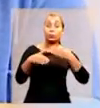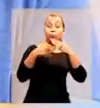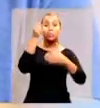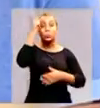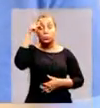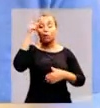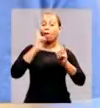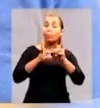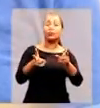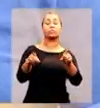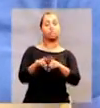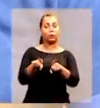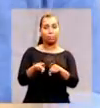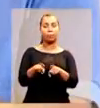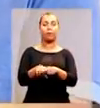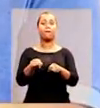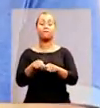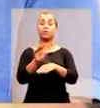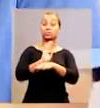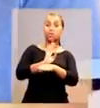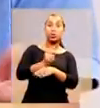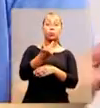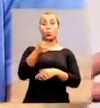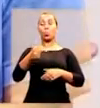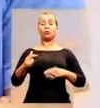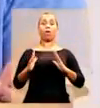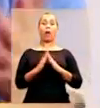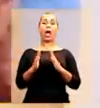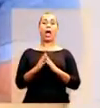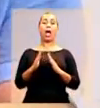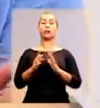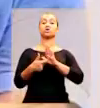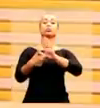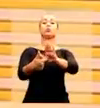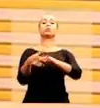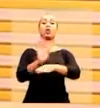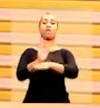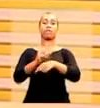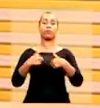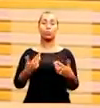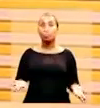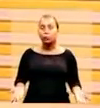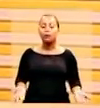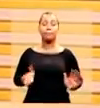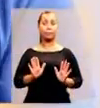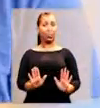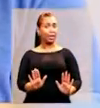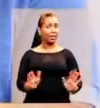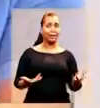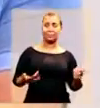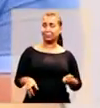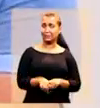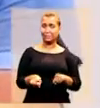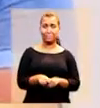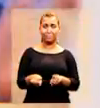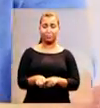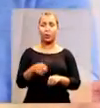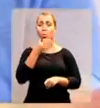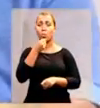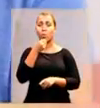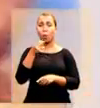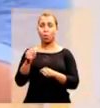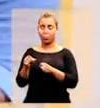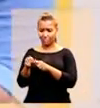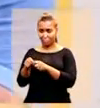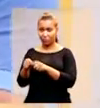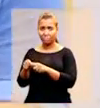produção cultural é a mesma coisa. Eu faço cinema e eu não tenho casa de exibição para exibir meu filme. Não, mas é bem da mesma forma que o verdureiro, eu